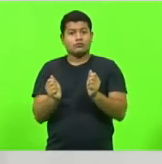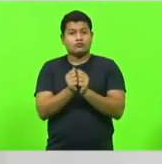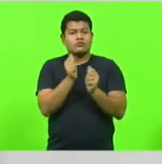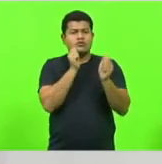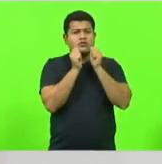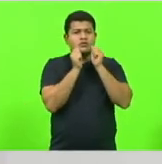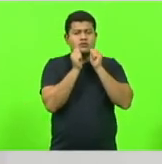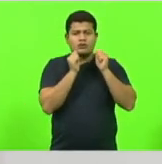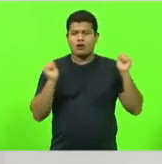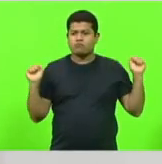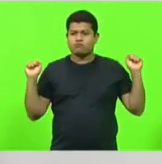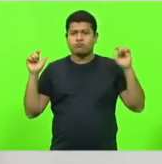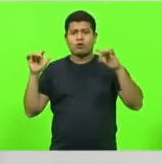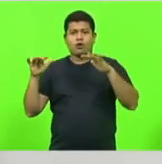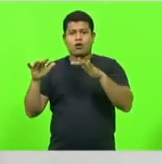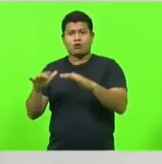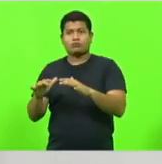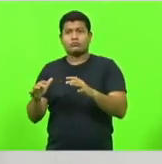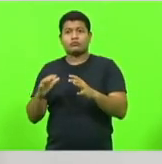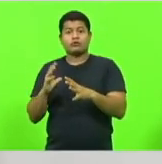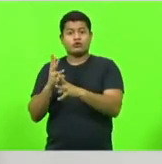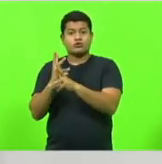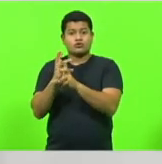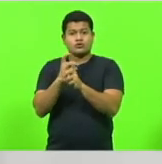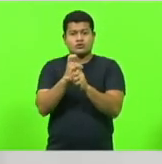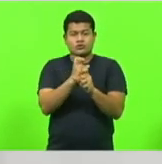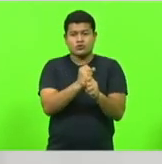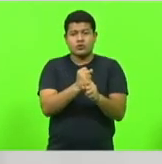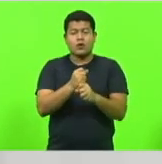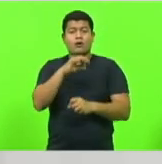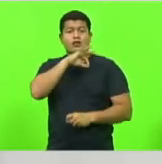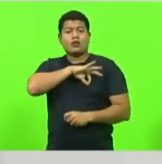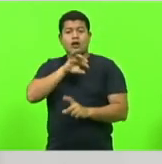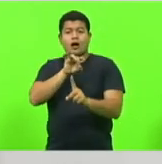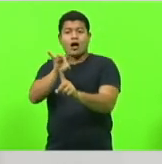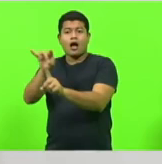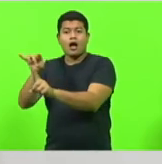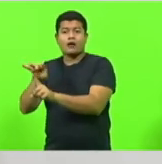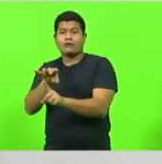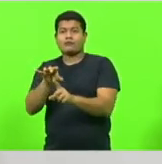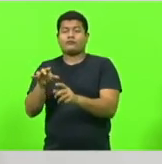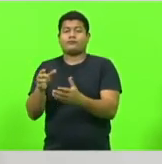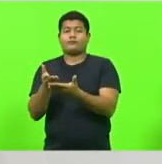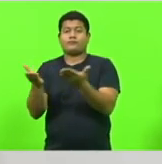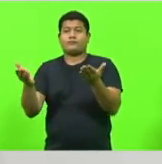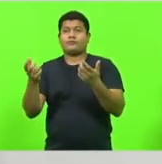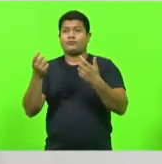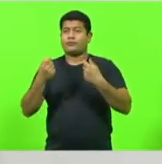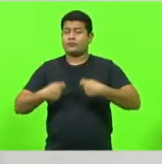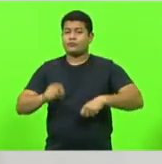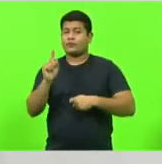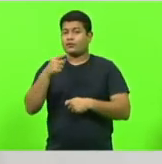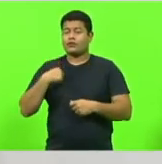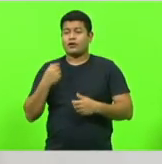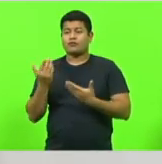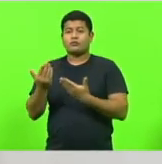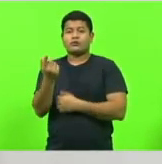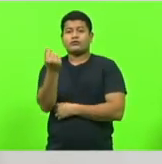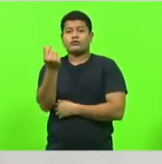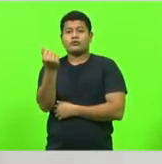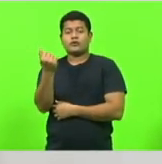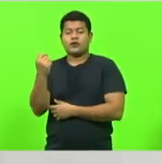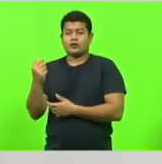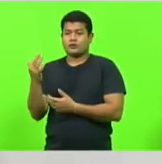junto. Soma isso e você vai ver ali que não precisava nem desse recurso federal aí para pagar essas